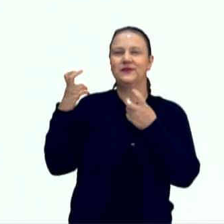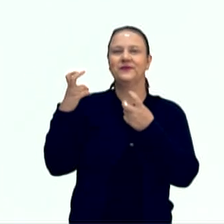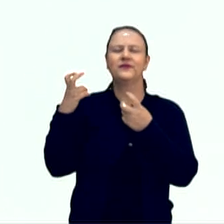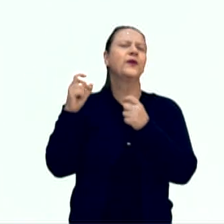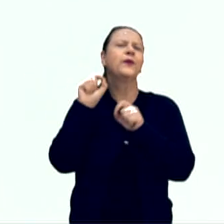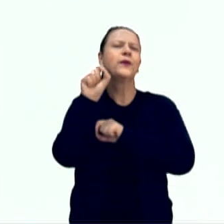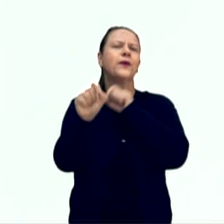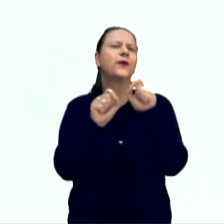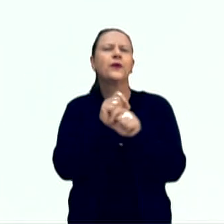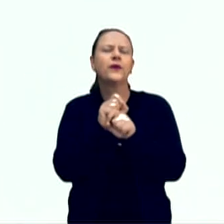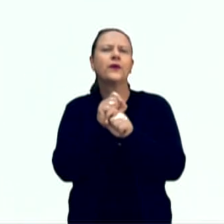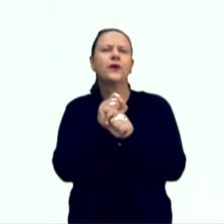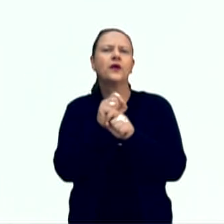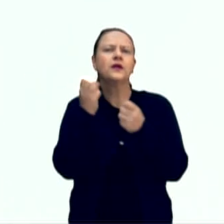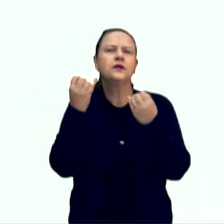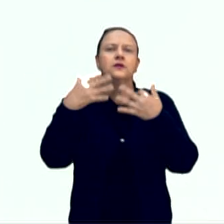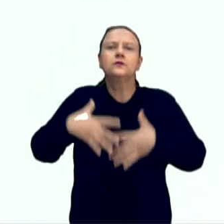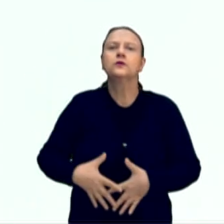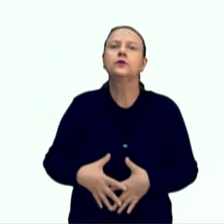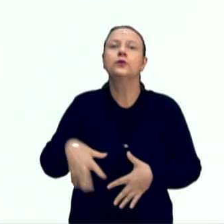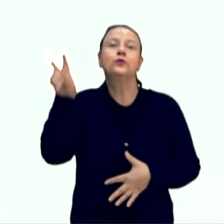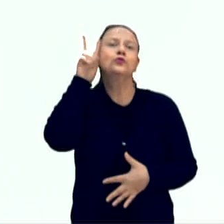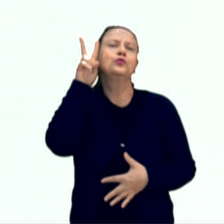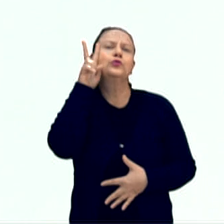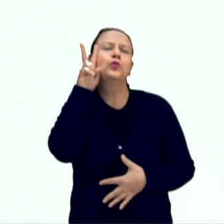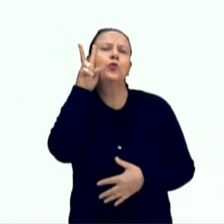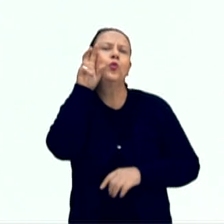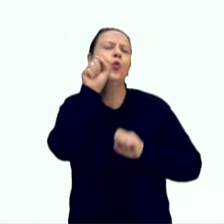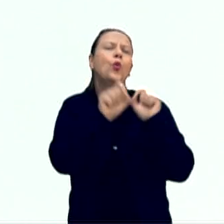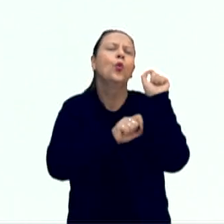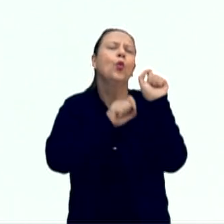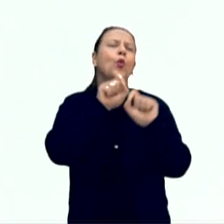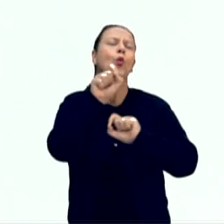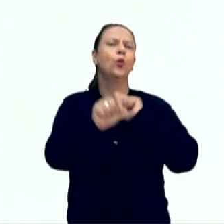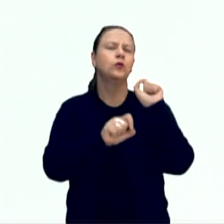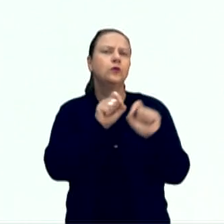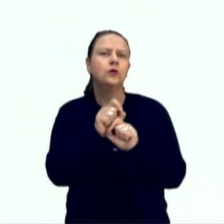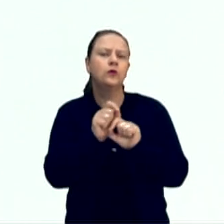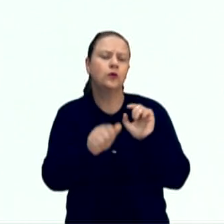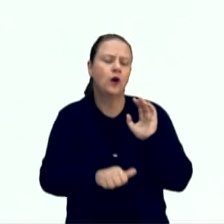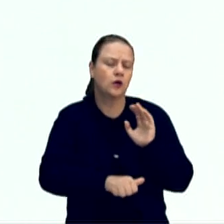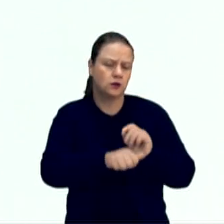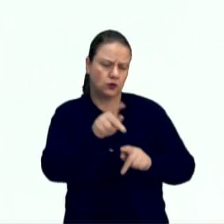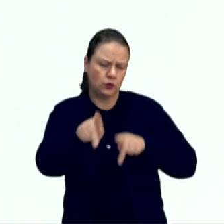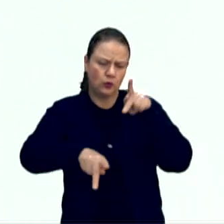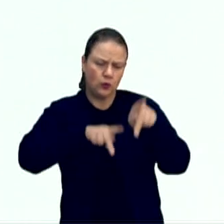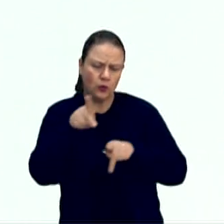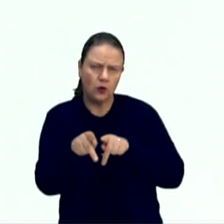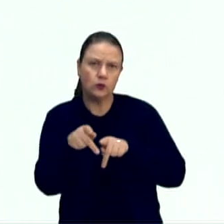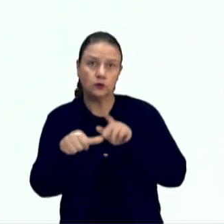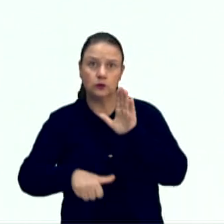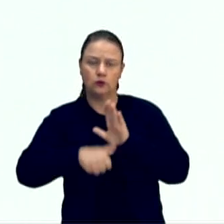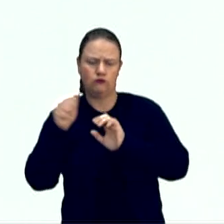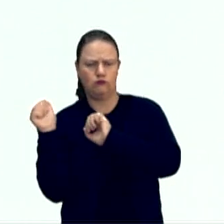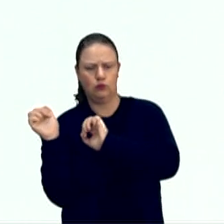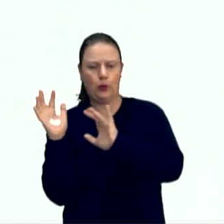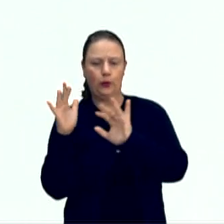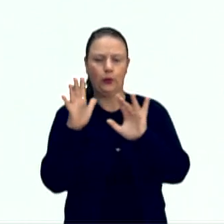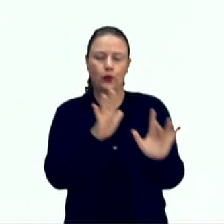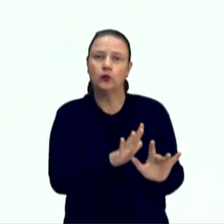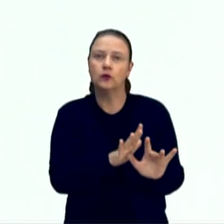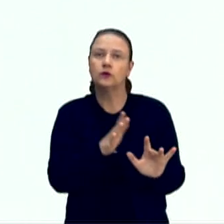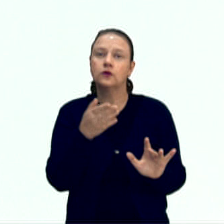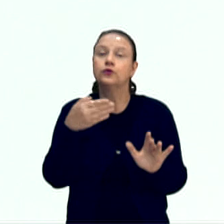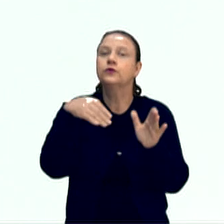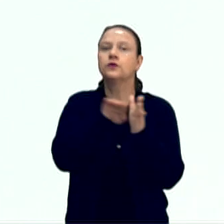nos estava contando as teorias de como os primeiros habitantes da América chegaram aí ao